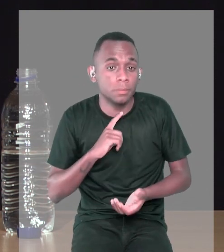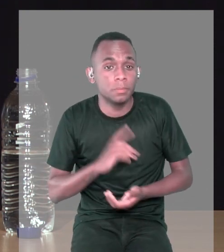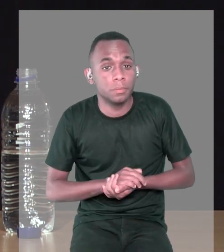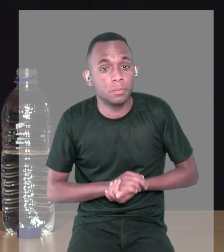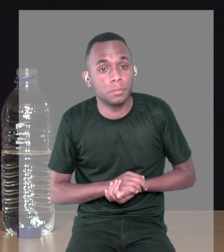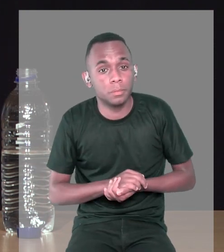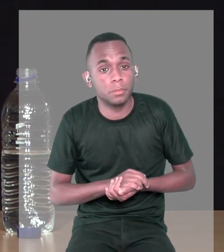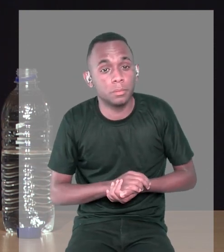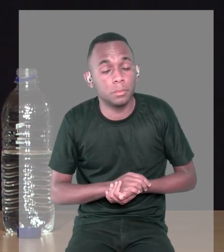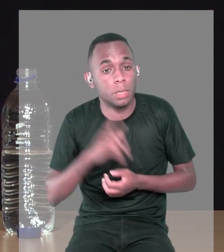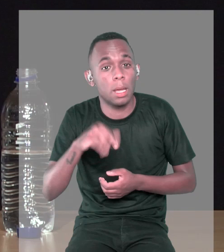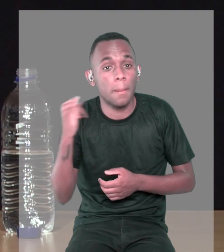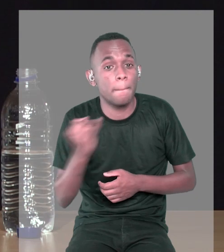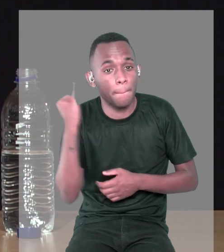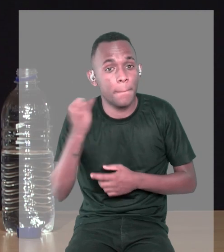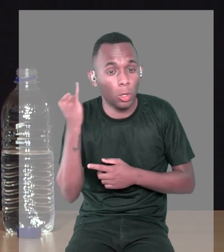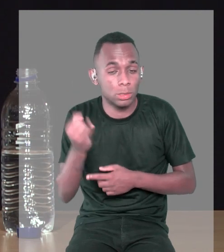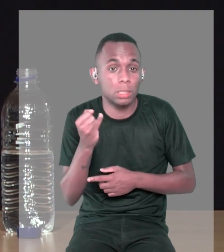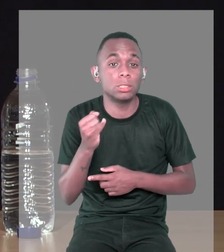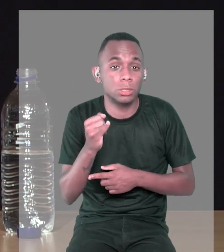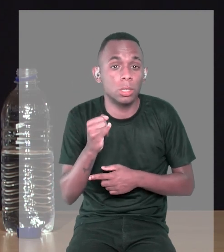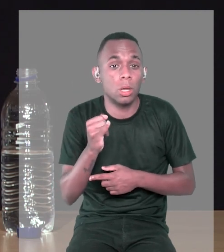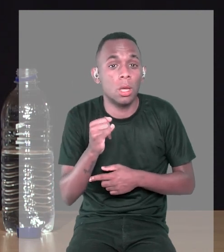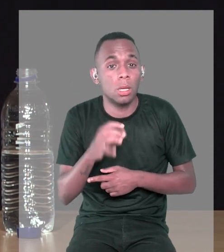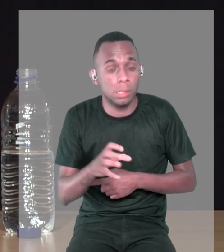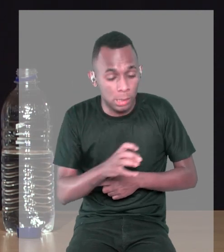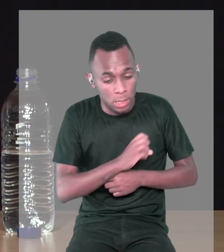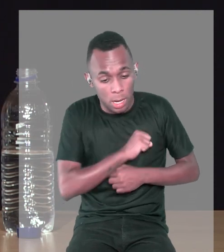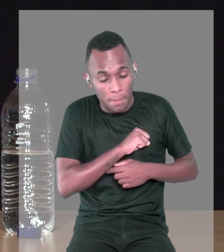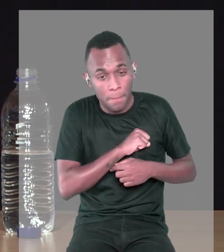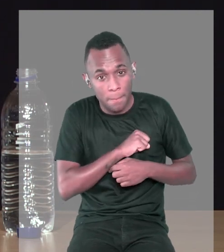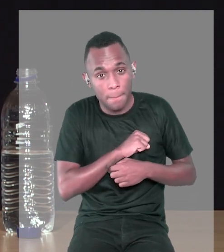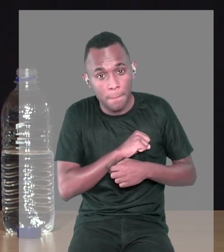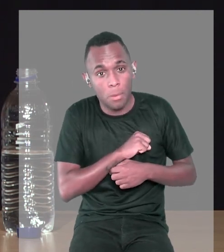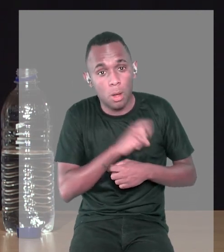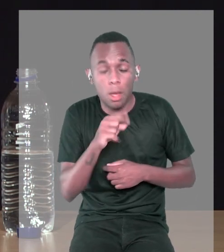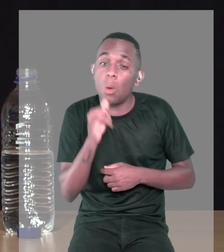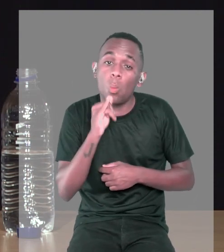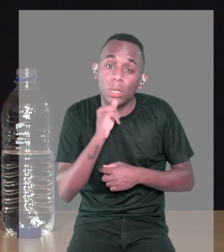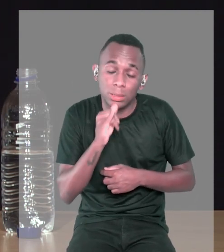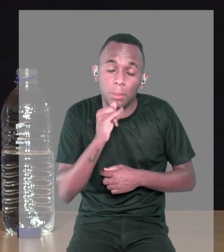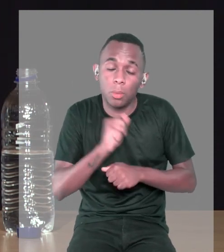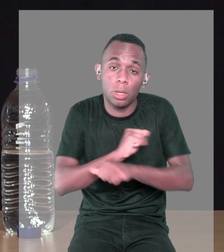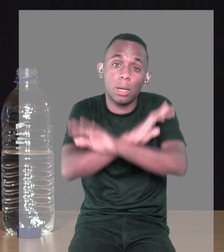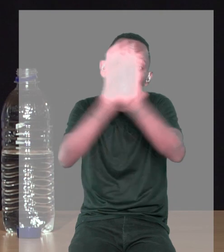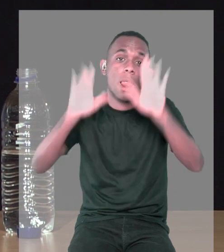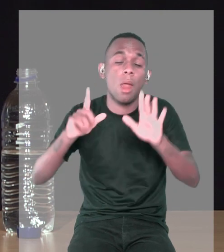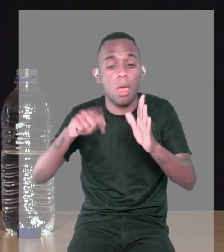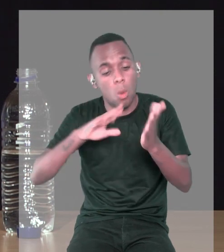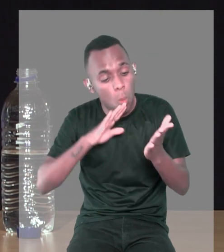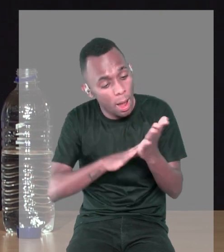carta D é um exemplo disso. Quer dizer, ela é uma carta, ela é a história de um amor e ela é uma carta de amor. E ela